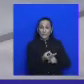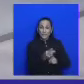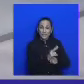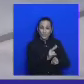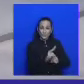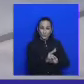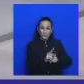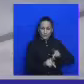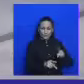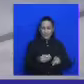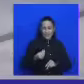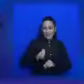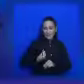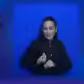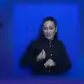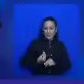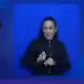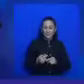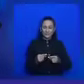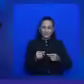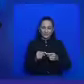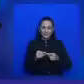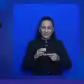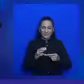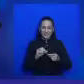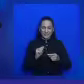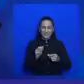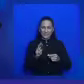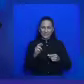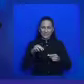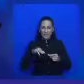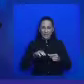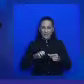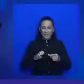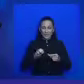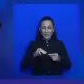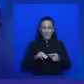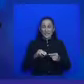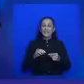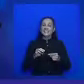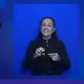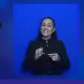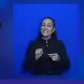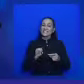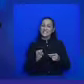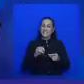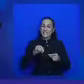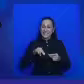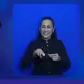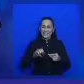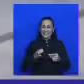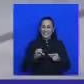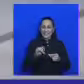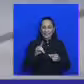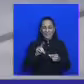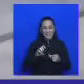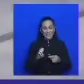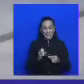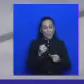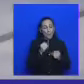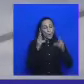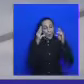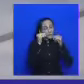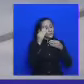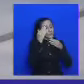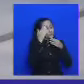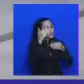presença de duas auditoras populares. Aqui ao meu lado, a Carmen Teixeira e a Cineide da Silva. Boa noite, muito obrigada. Desse